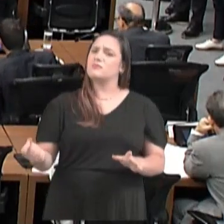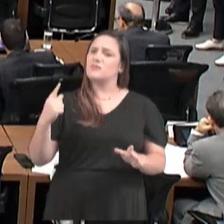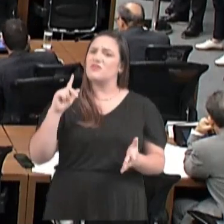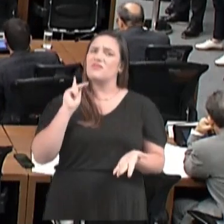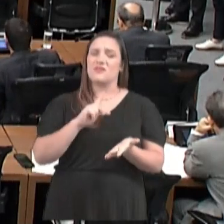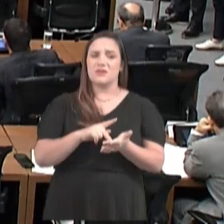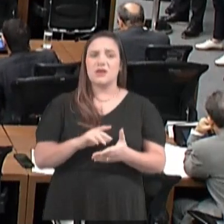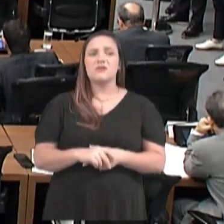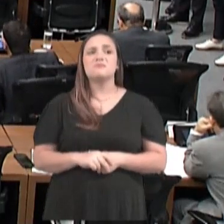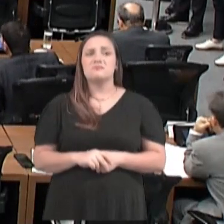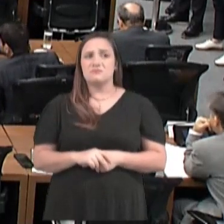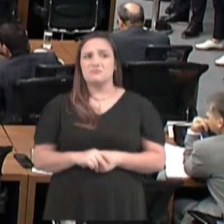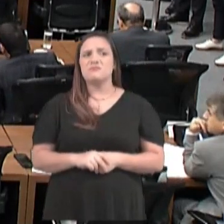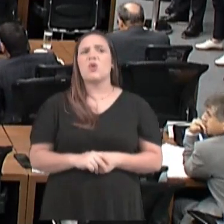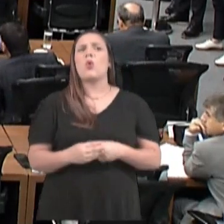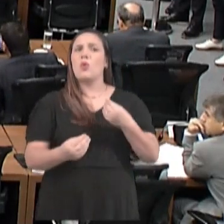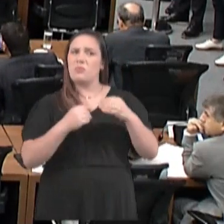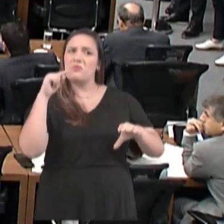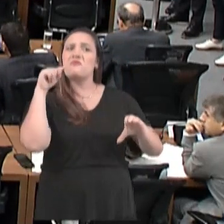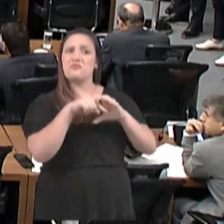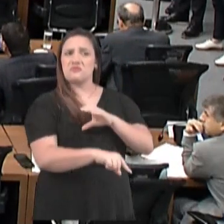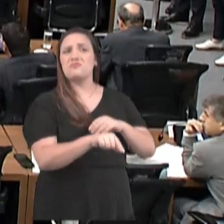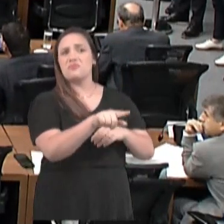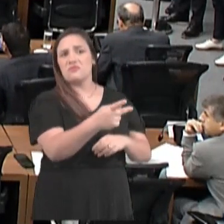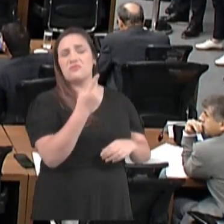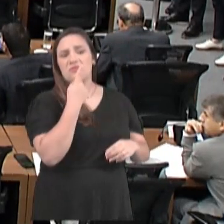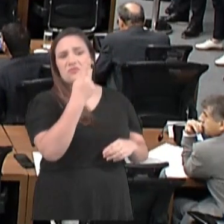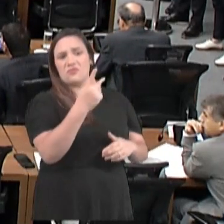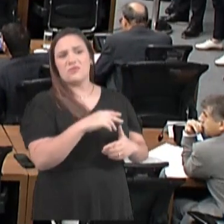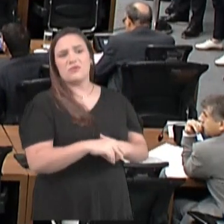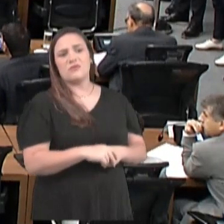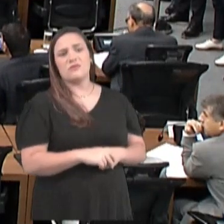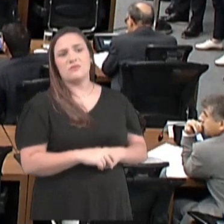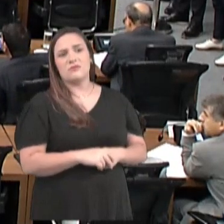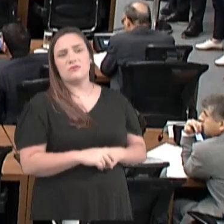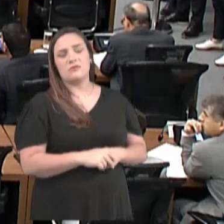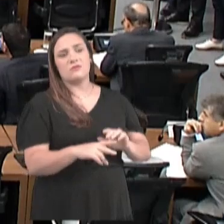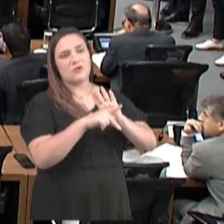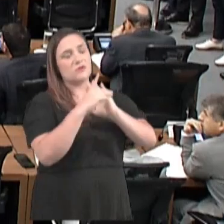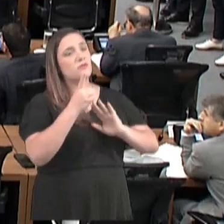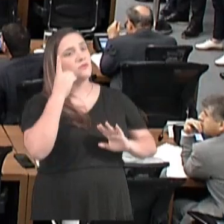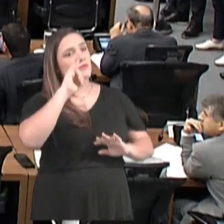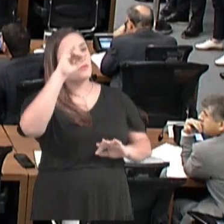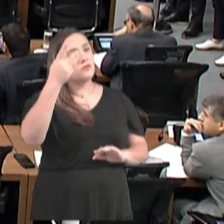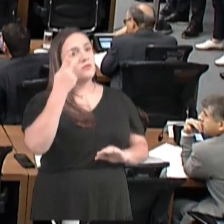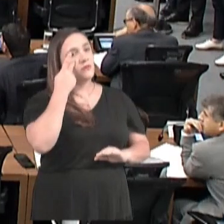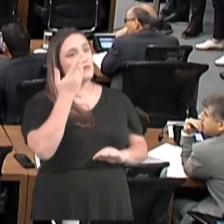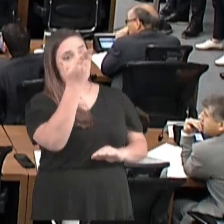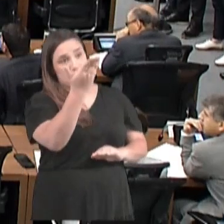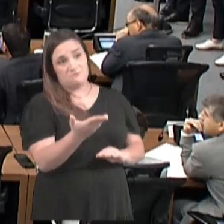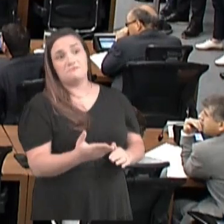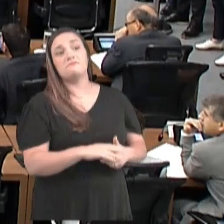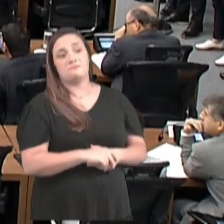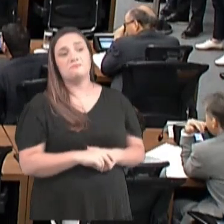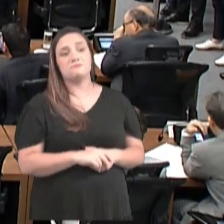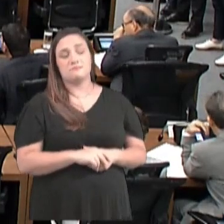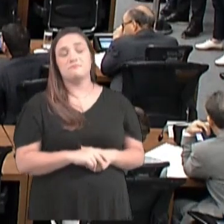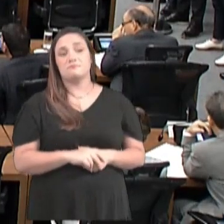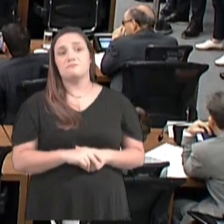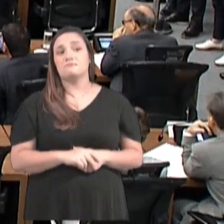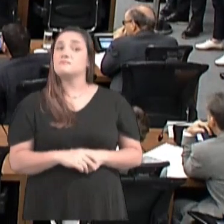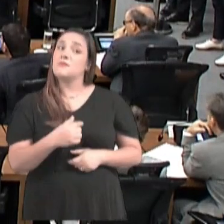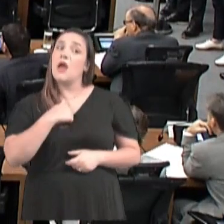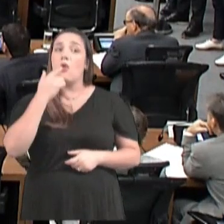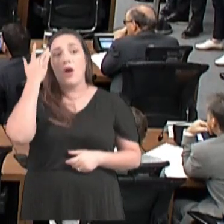as ponderações e a profundidade das colocações feitas pelo deputado João Henrique. Não é?